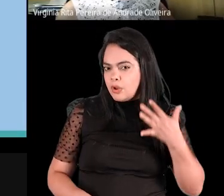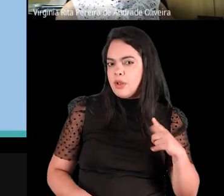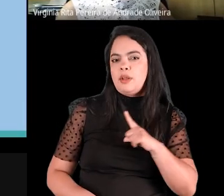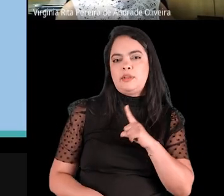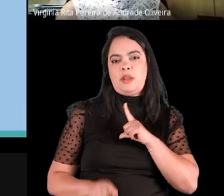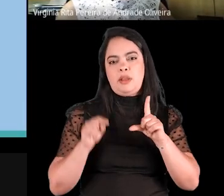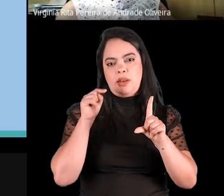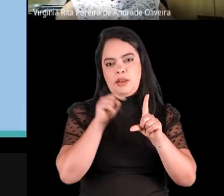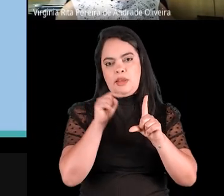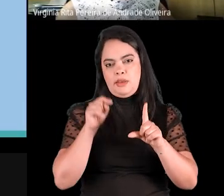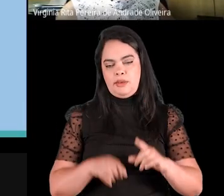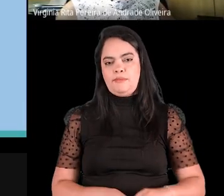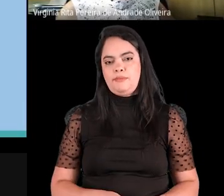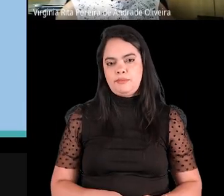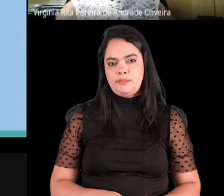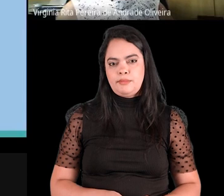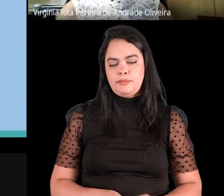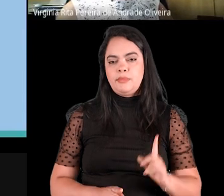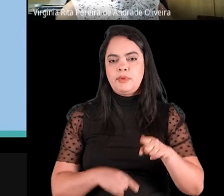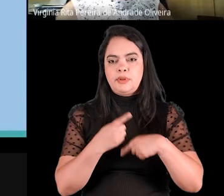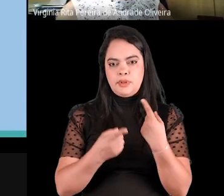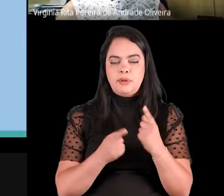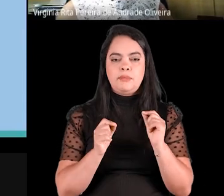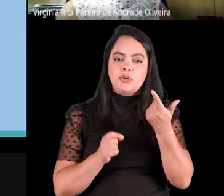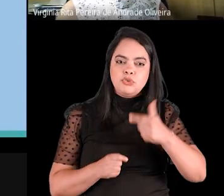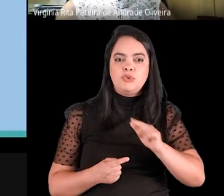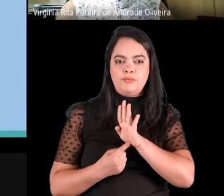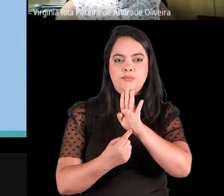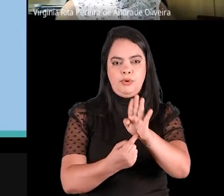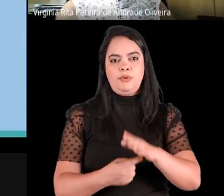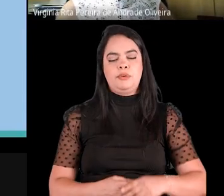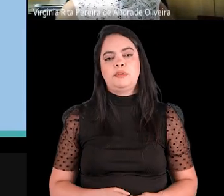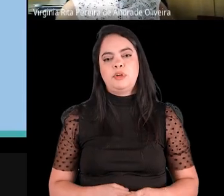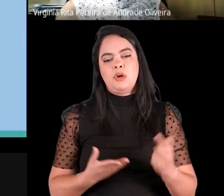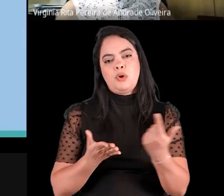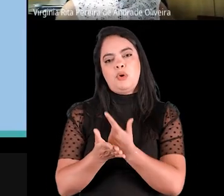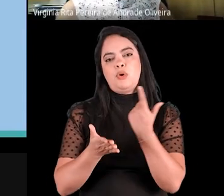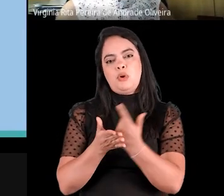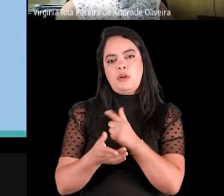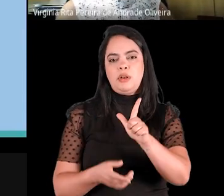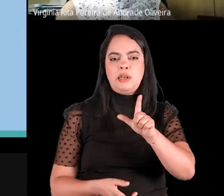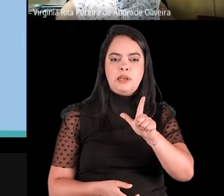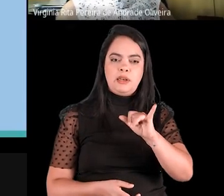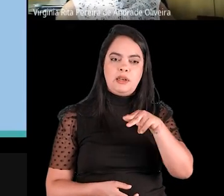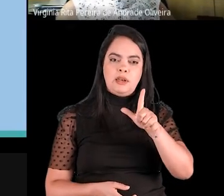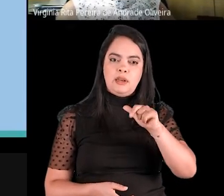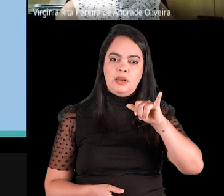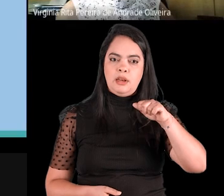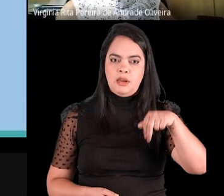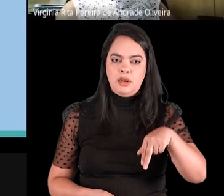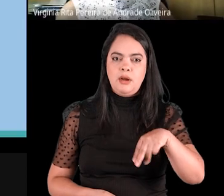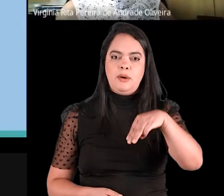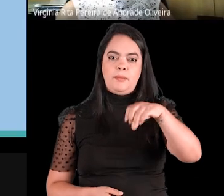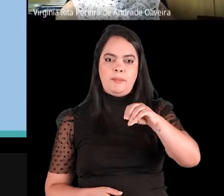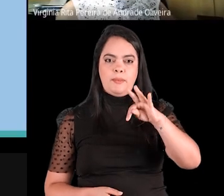do Ver com Palavras, depois a gente pode colocá-la no grupo. E o livro da Lívia Mota, né, a Lívia Mota que é a